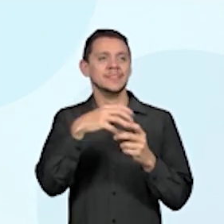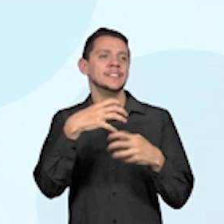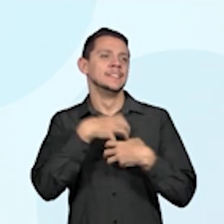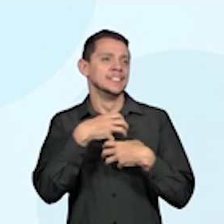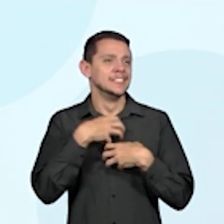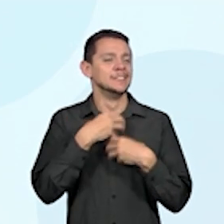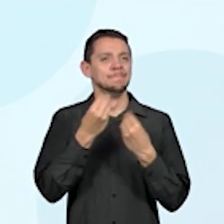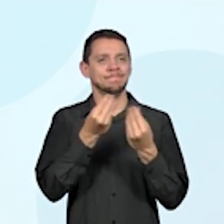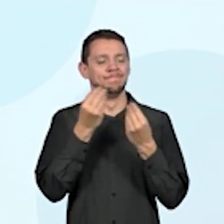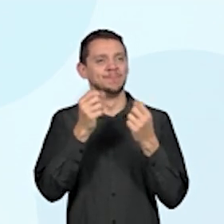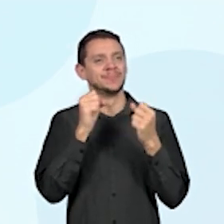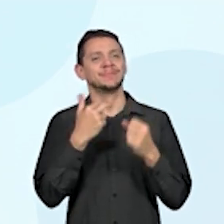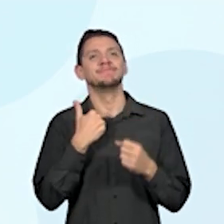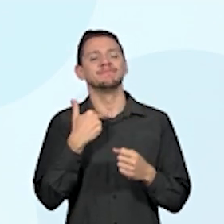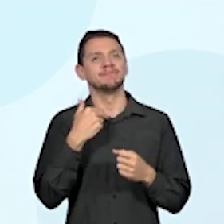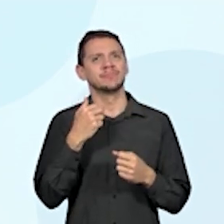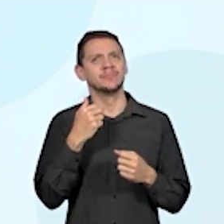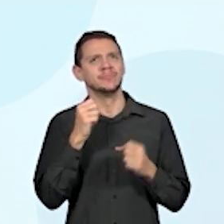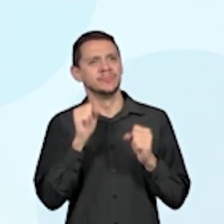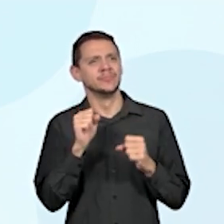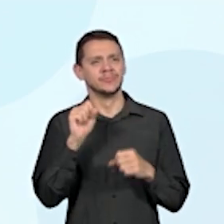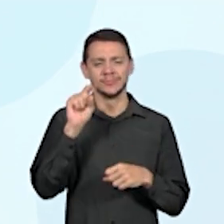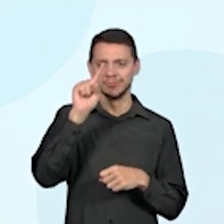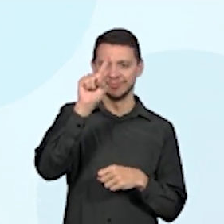ponto de exclamação aqui também? sim.